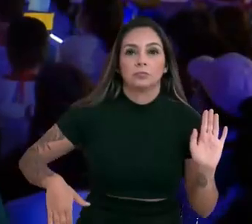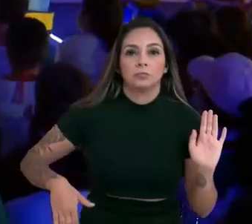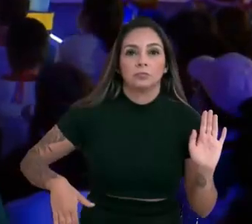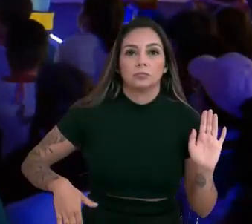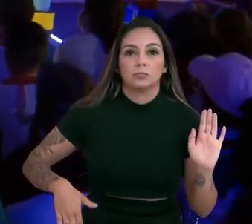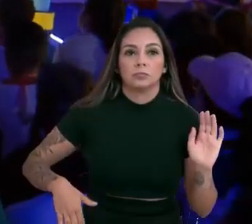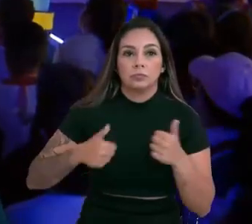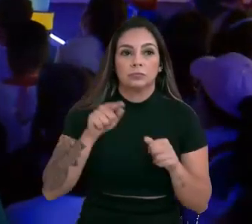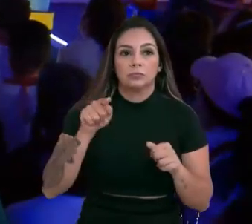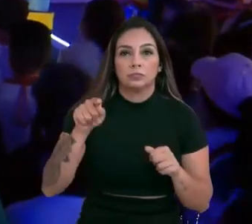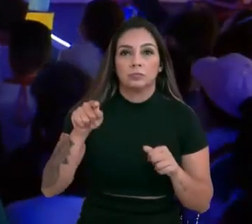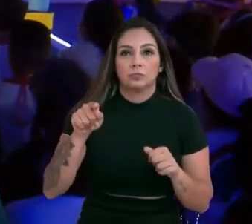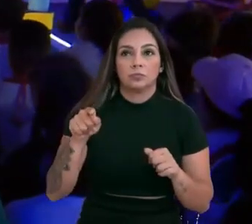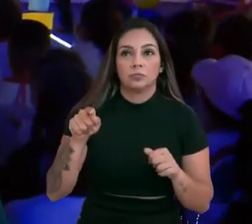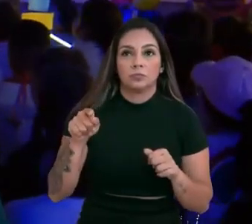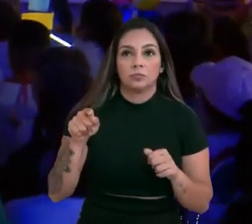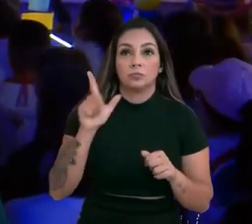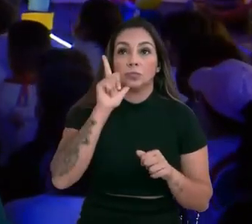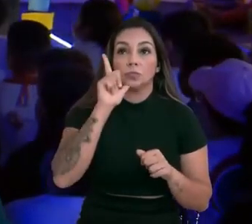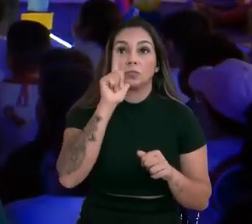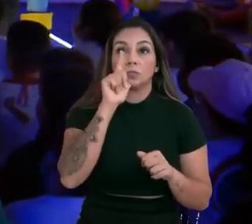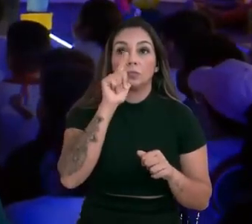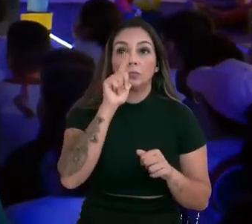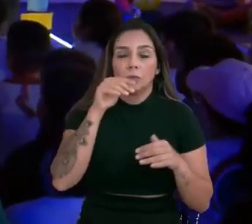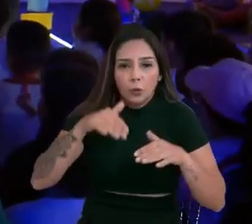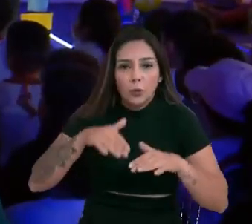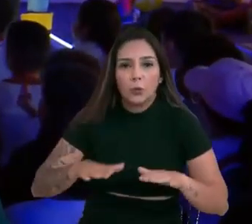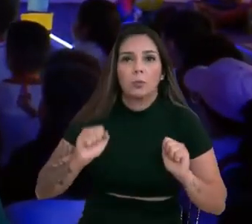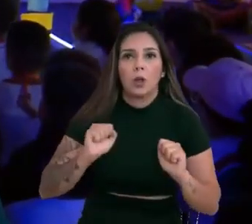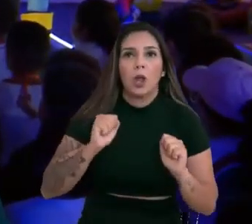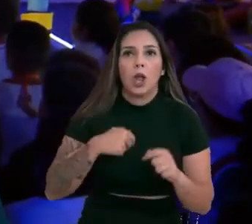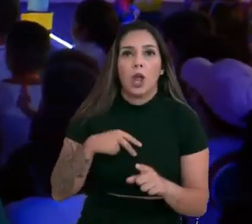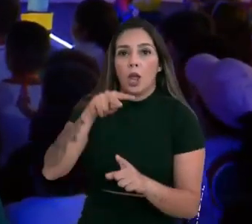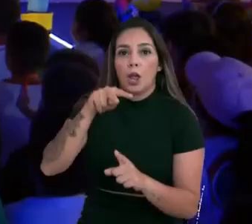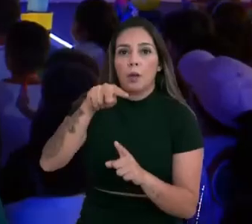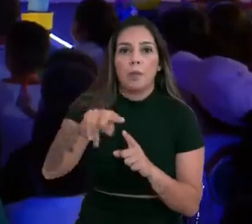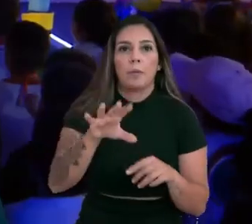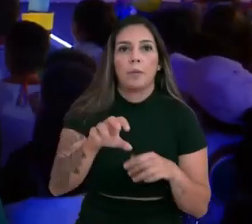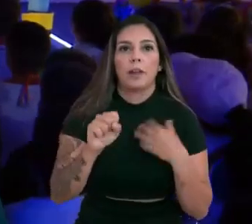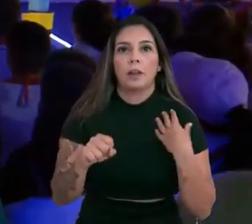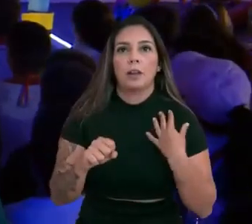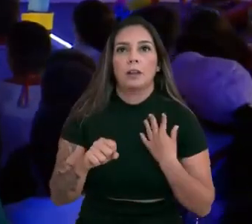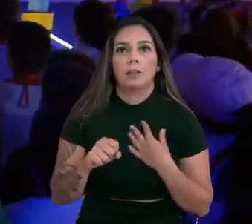se afogando, eu posso pular para pegar? Não!